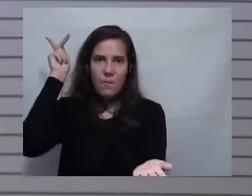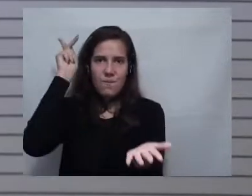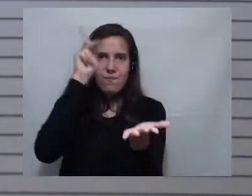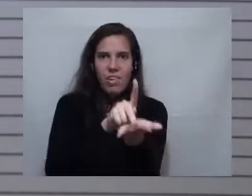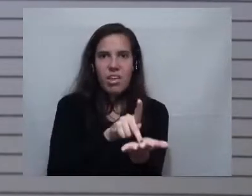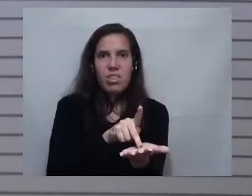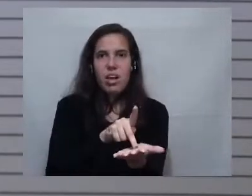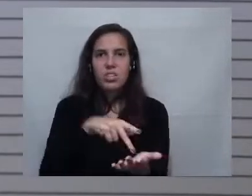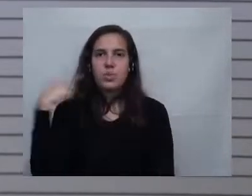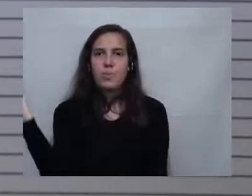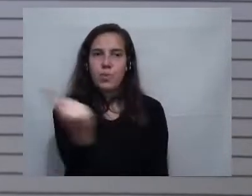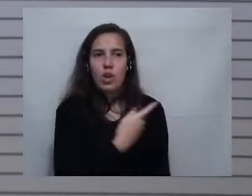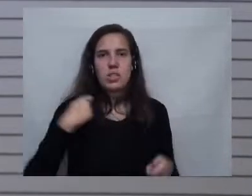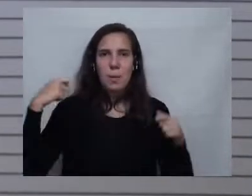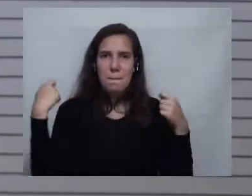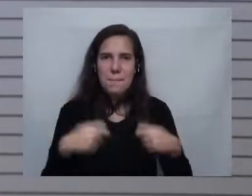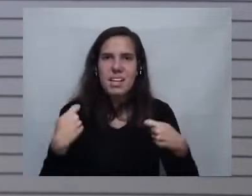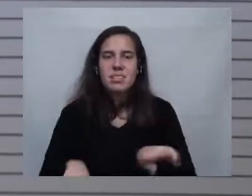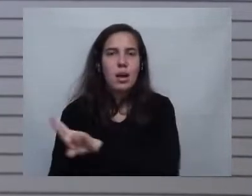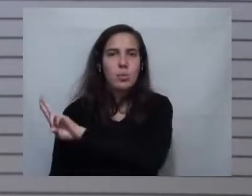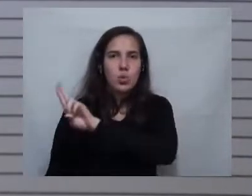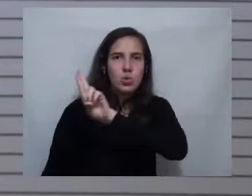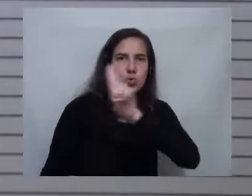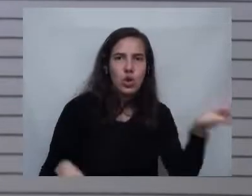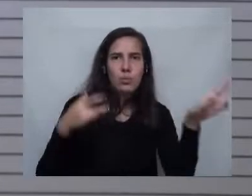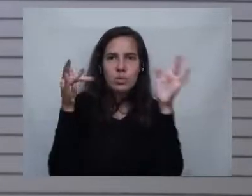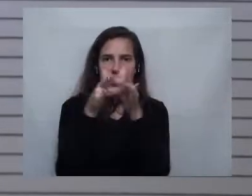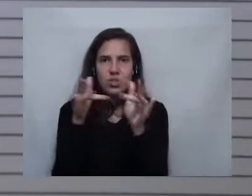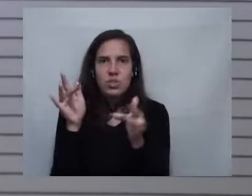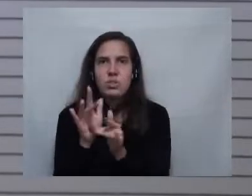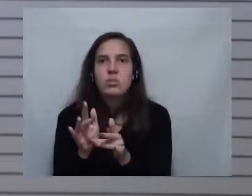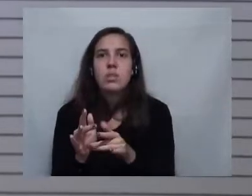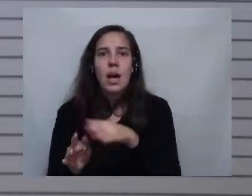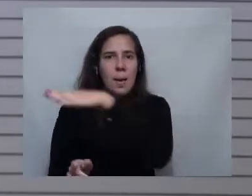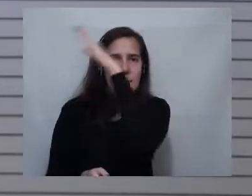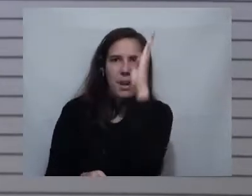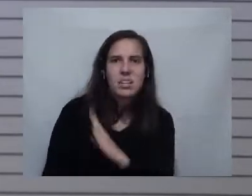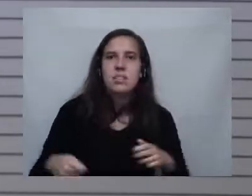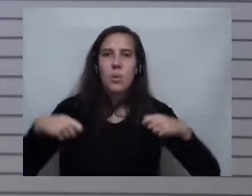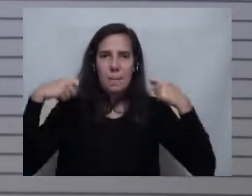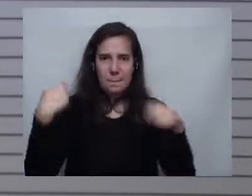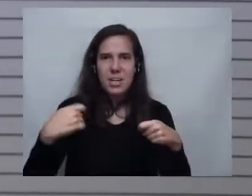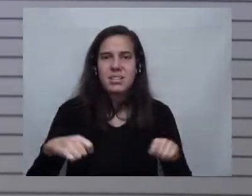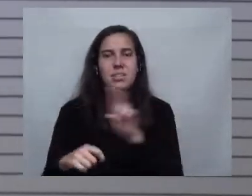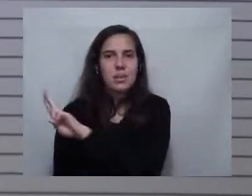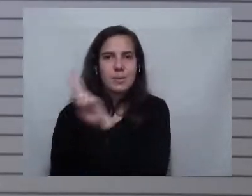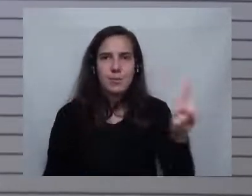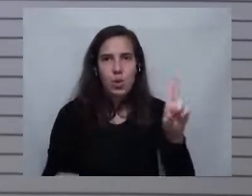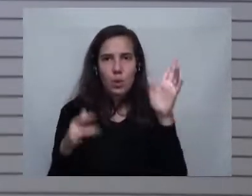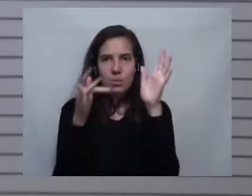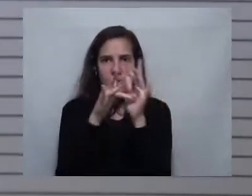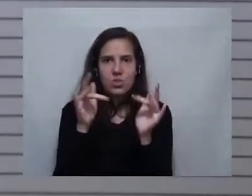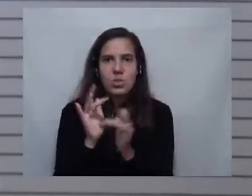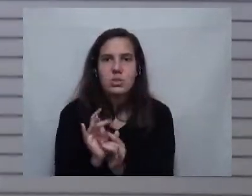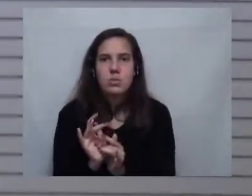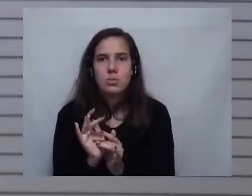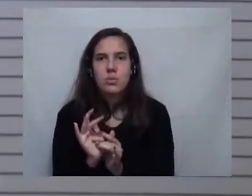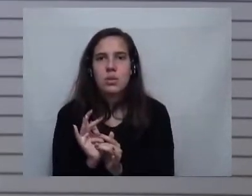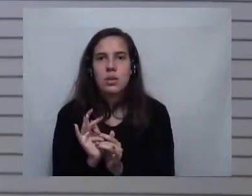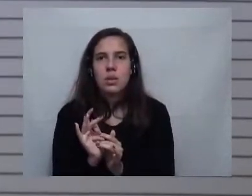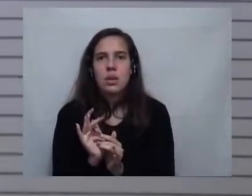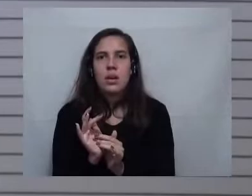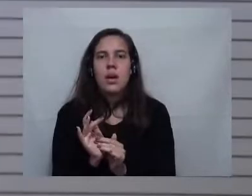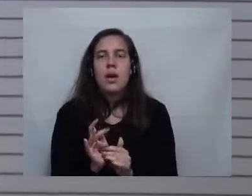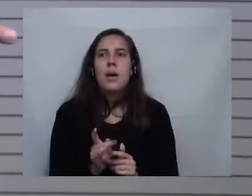e nós precisamos o nome de Jesus para o mundo para o Brasil e para o mundo a muito é dito que o Brasil é